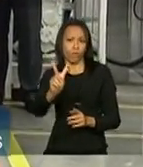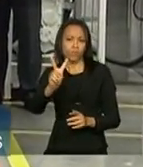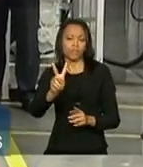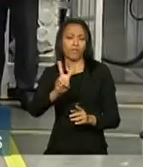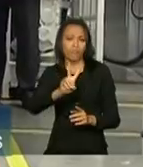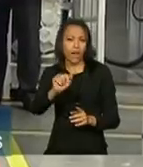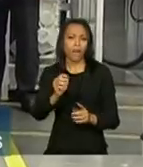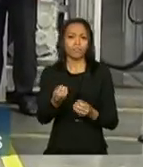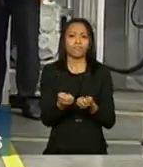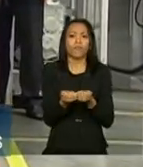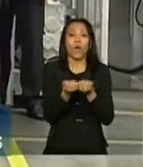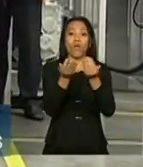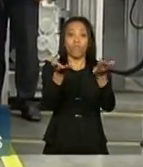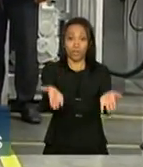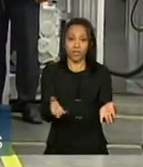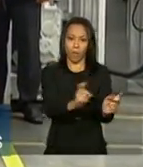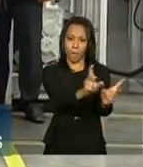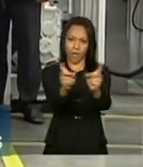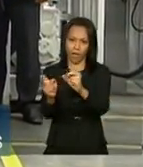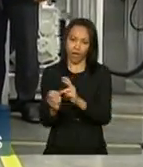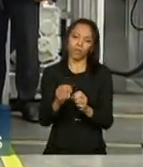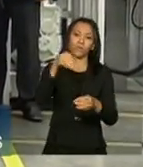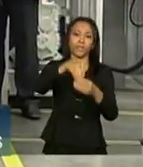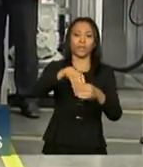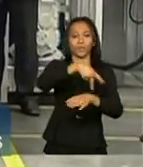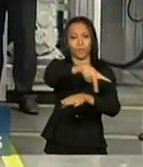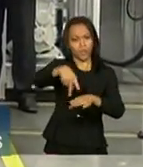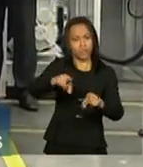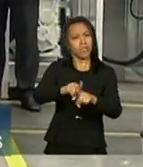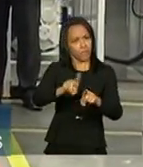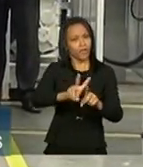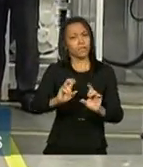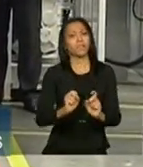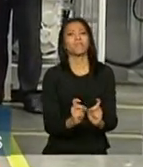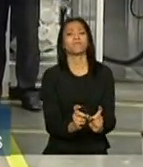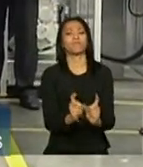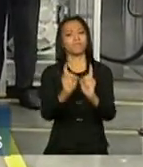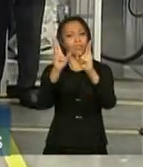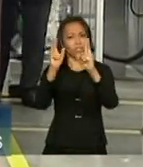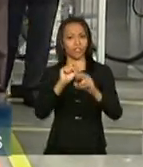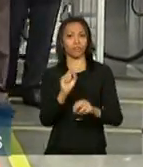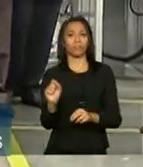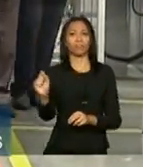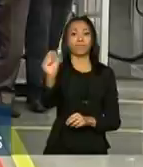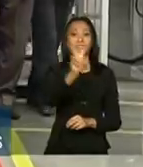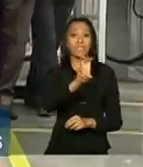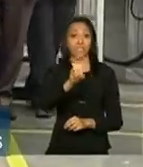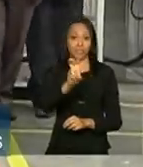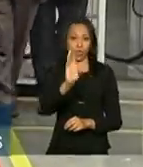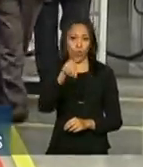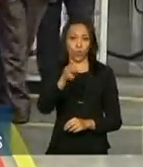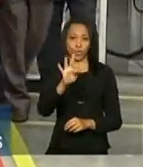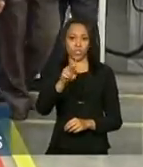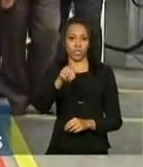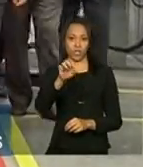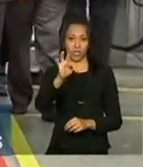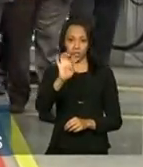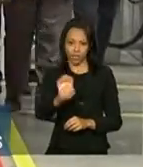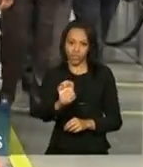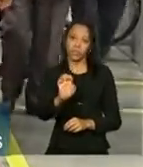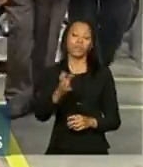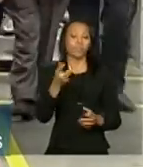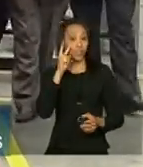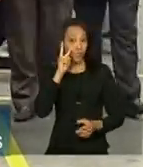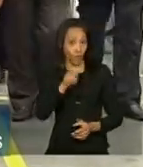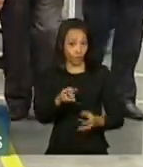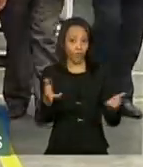atendem ao mercado nacional e também são exportados para os 5 continentes. Essas são imagens